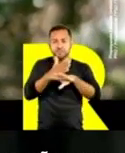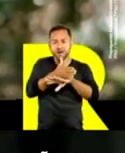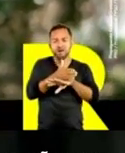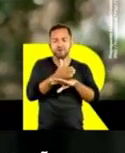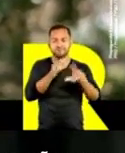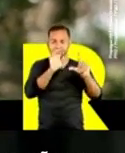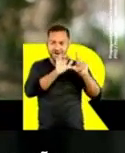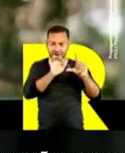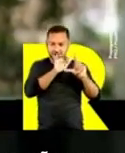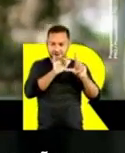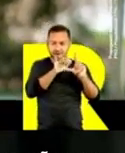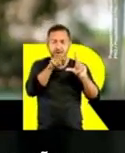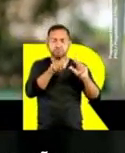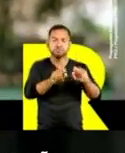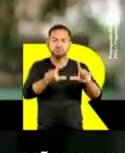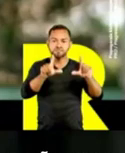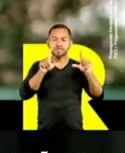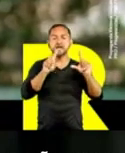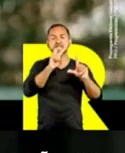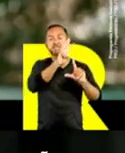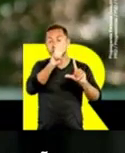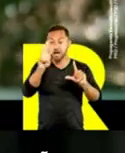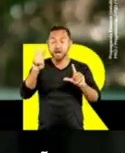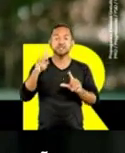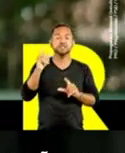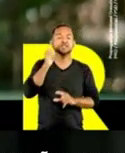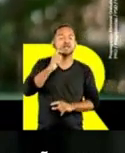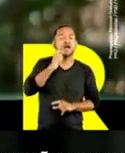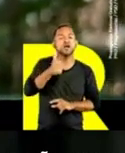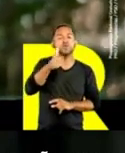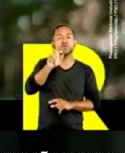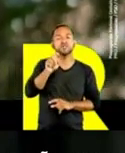esse QR Code aí na tela e entra no nosso site,